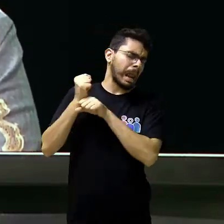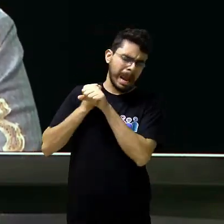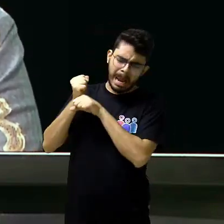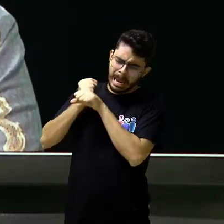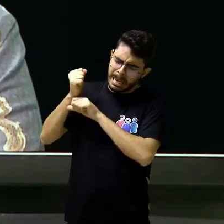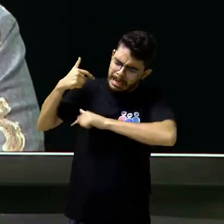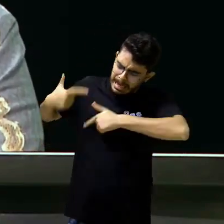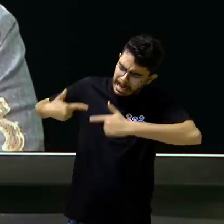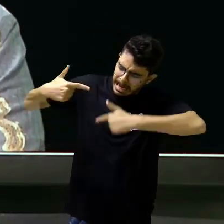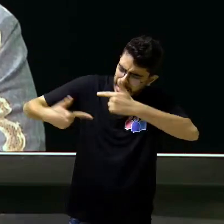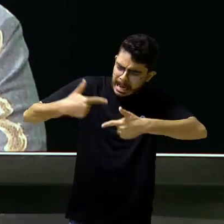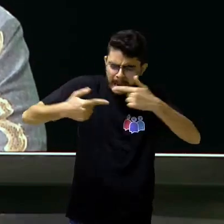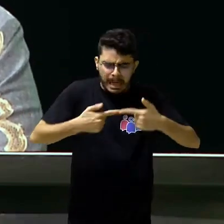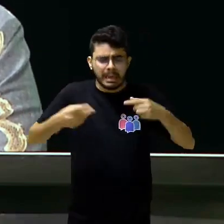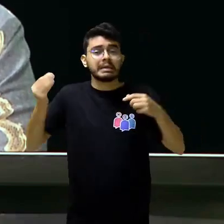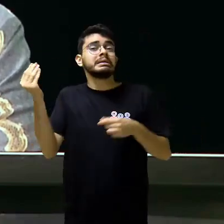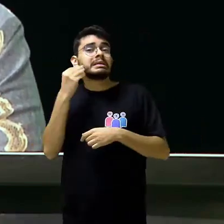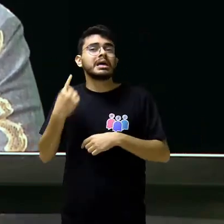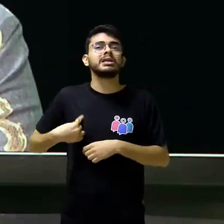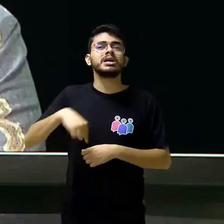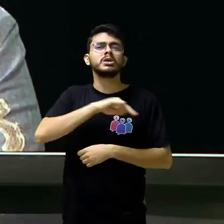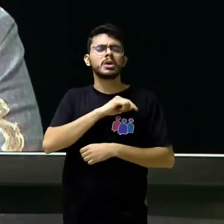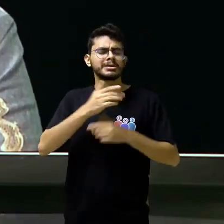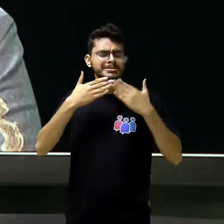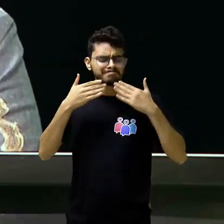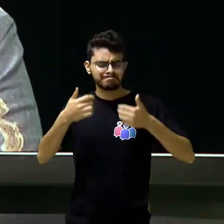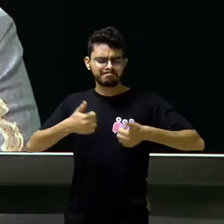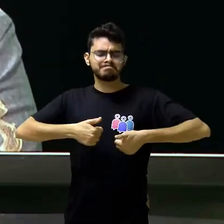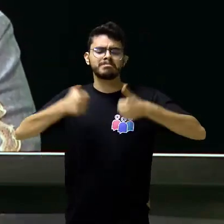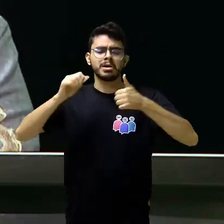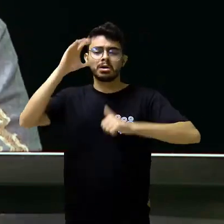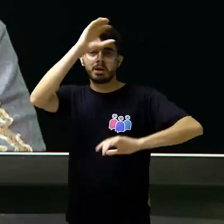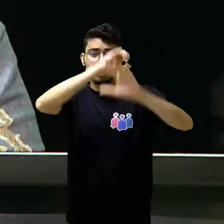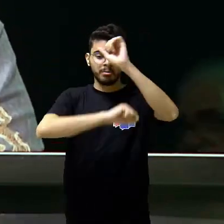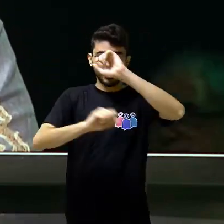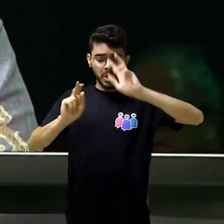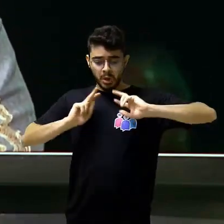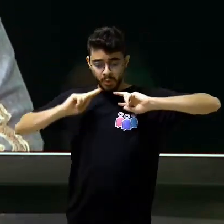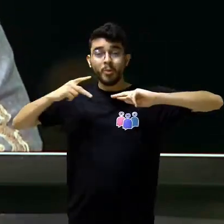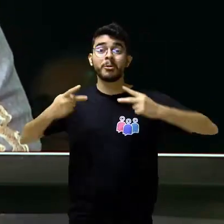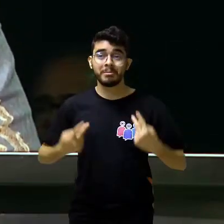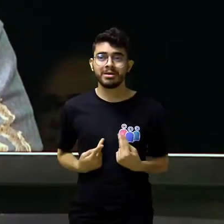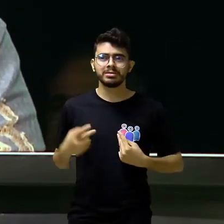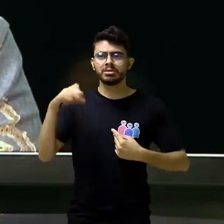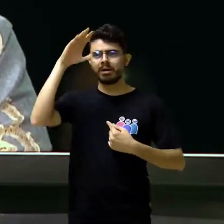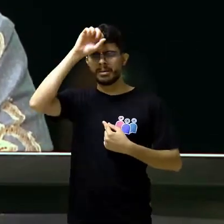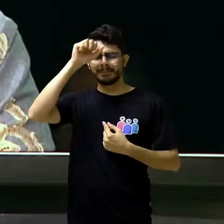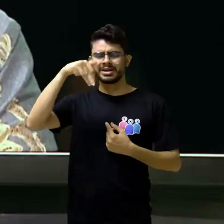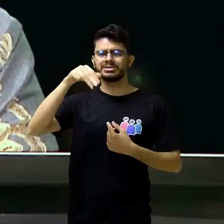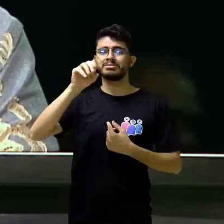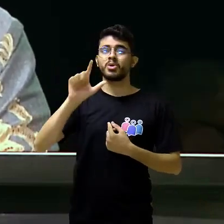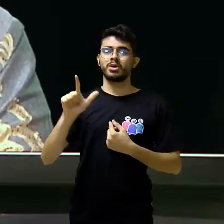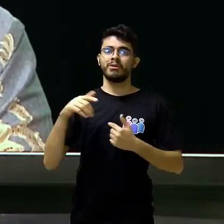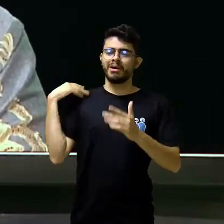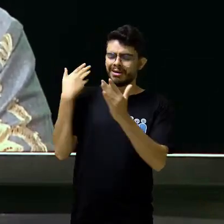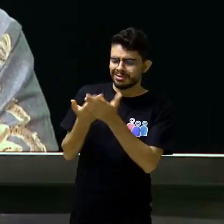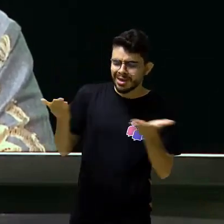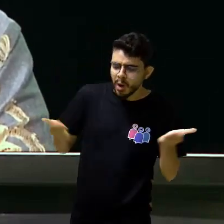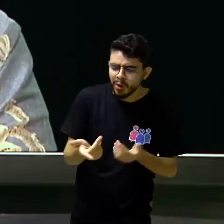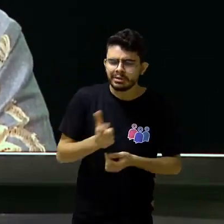conclaves para nosso aprimoramento moral e humano, ainda hoje temos